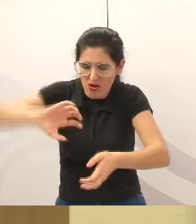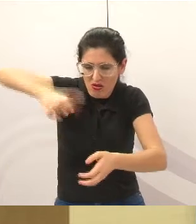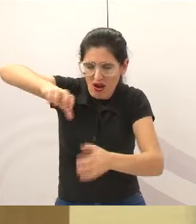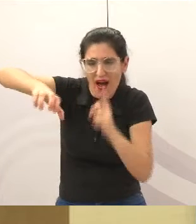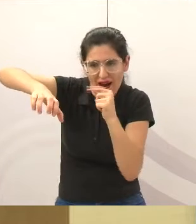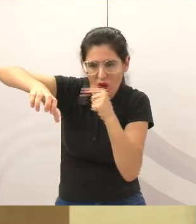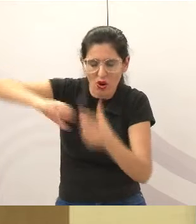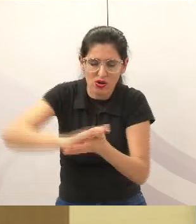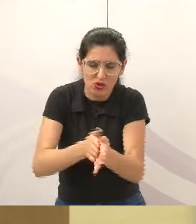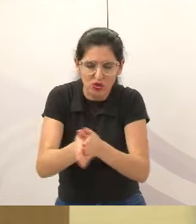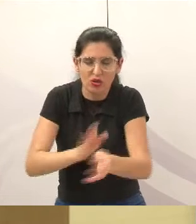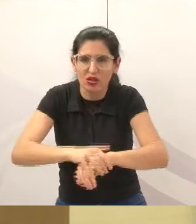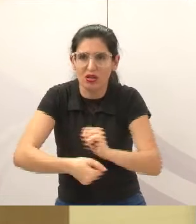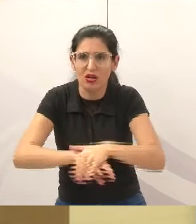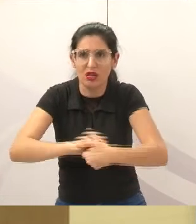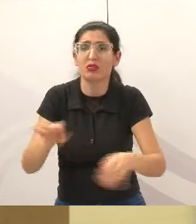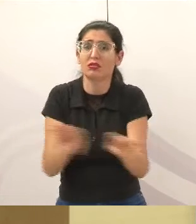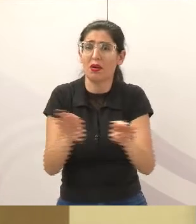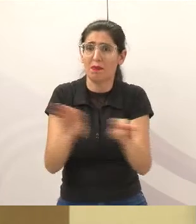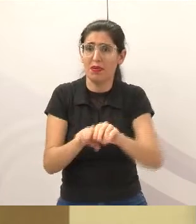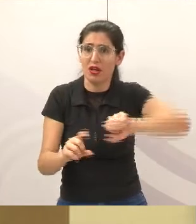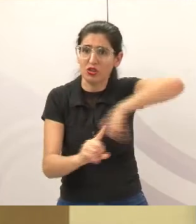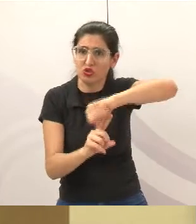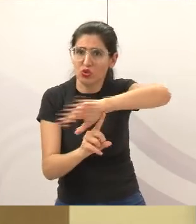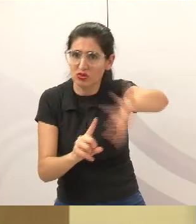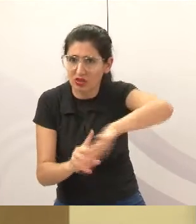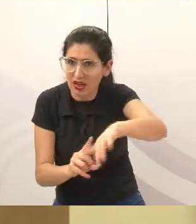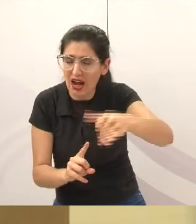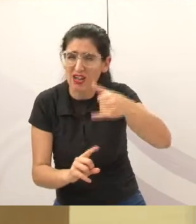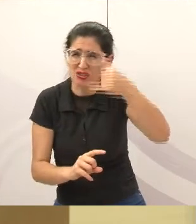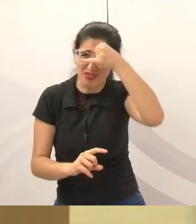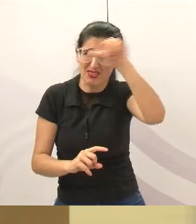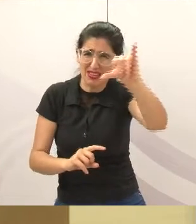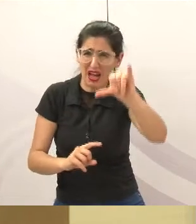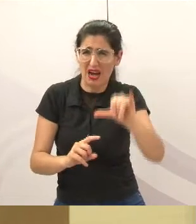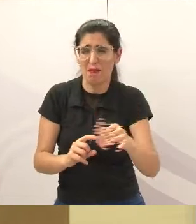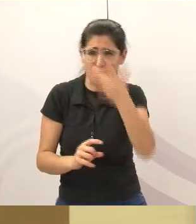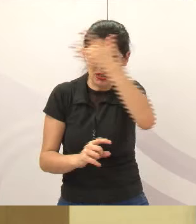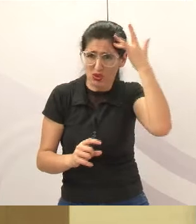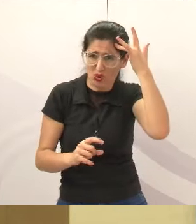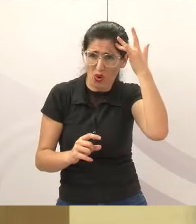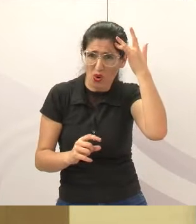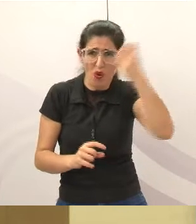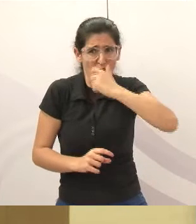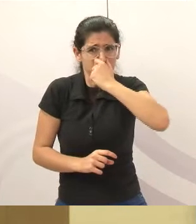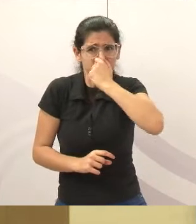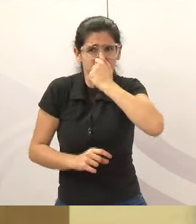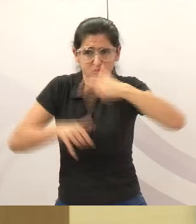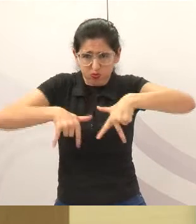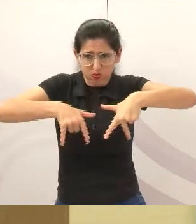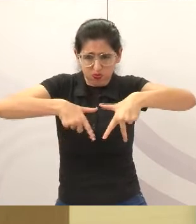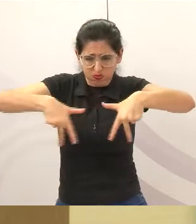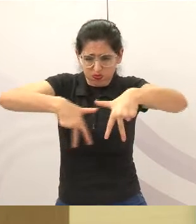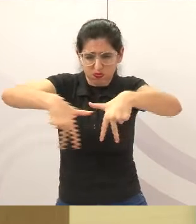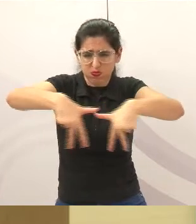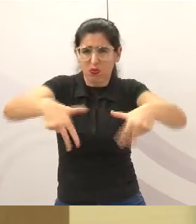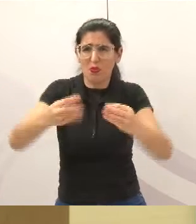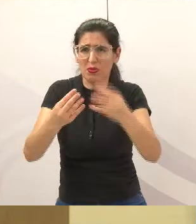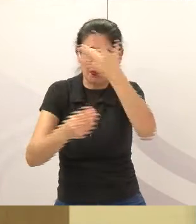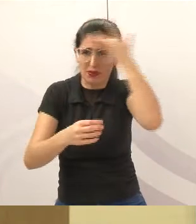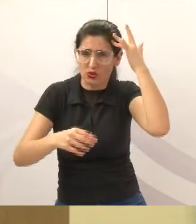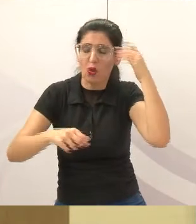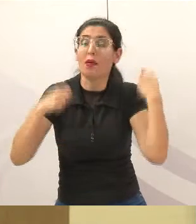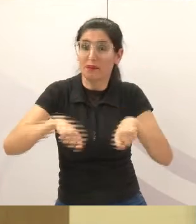higienes, distanciamento social, isolamento social, essas são os indicativos para minimizar